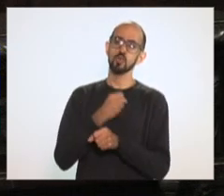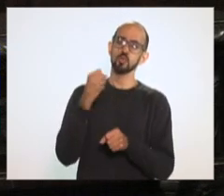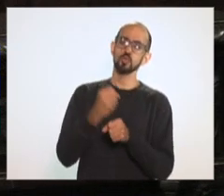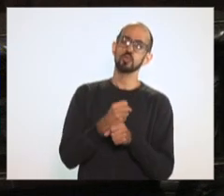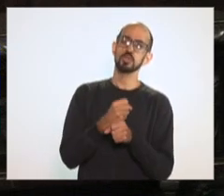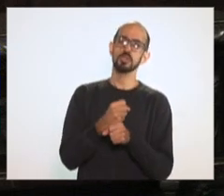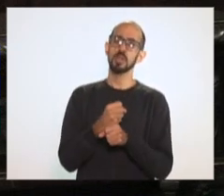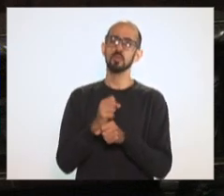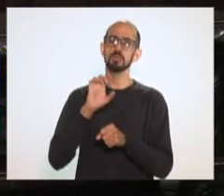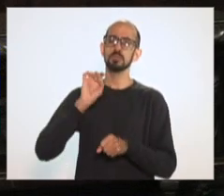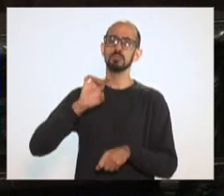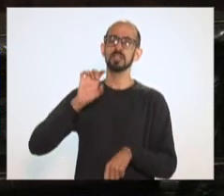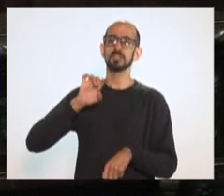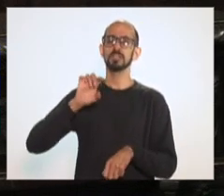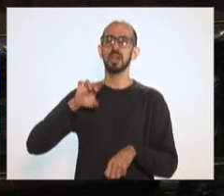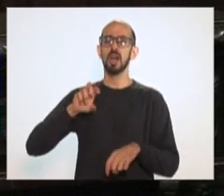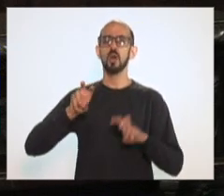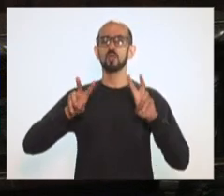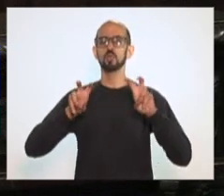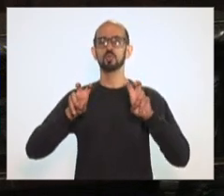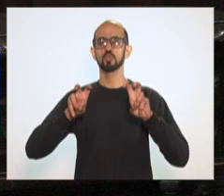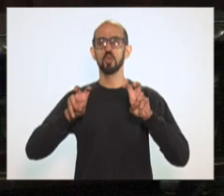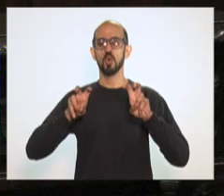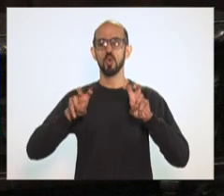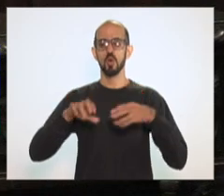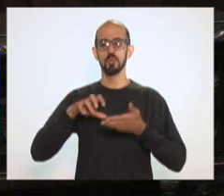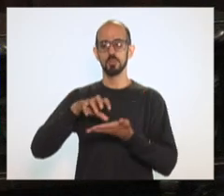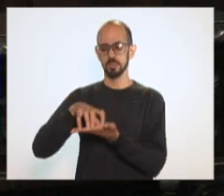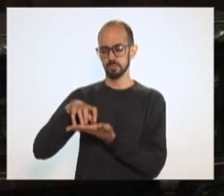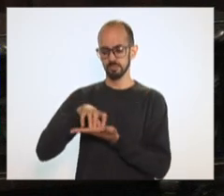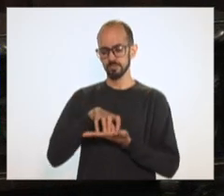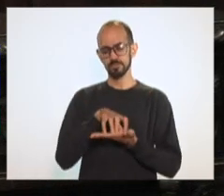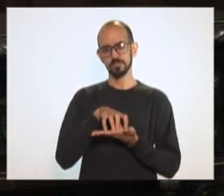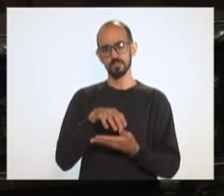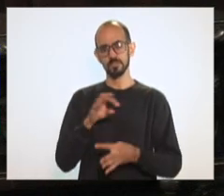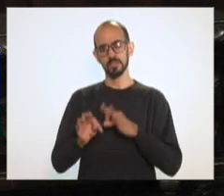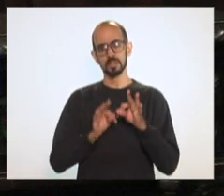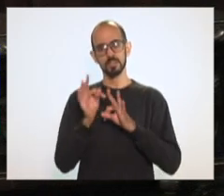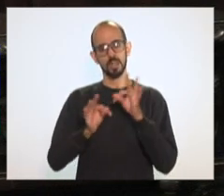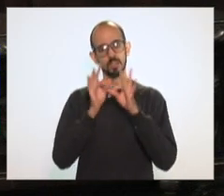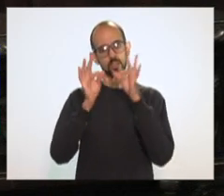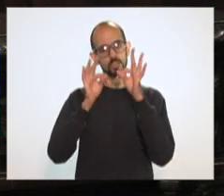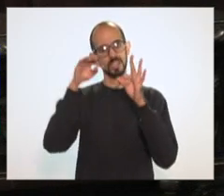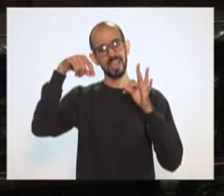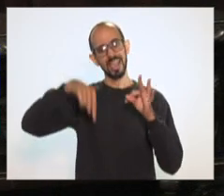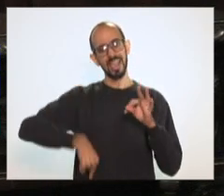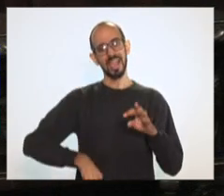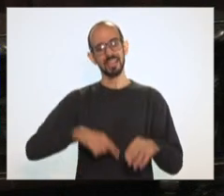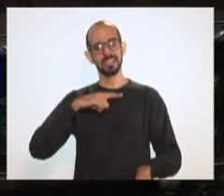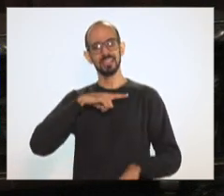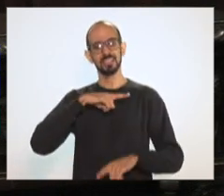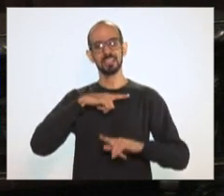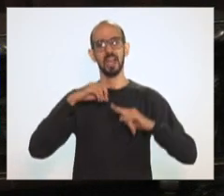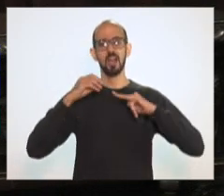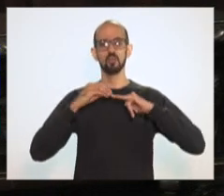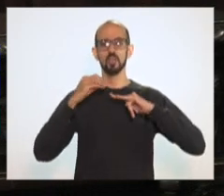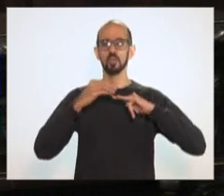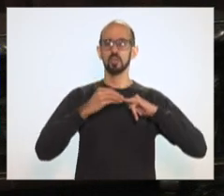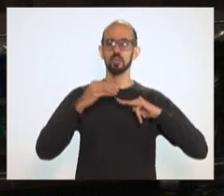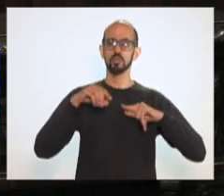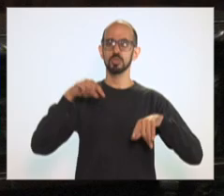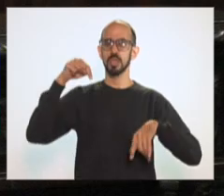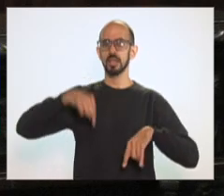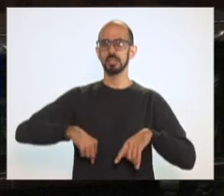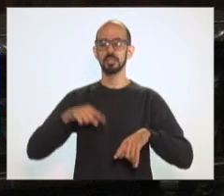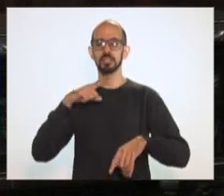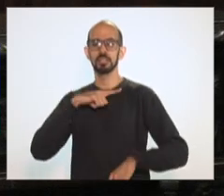a construção de centros tecnológicos. É aqui que está a Fiocruz, é aqui que